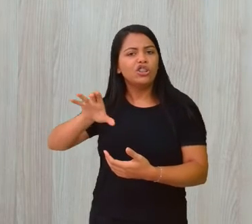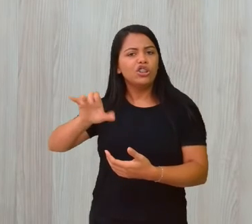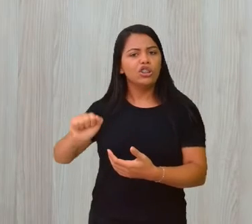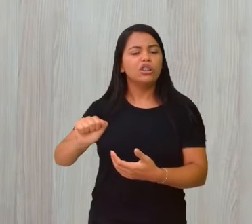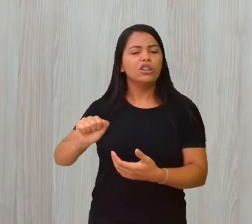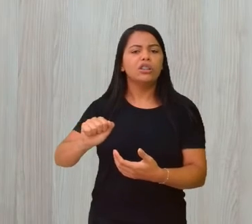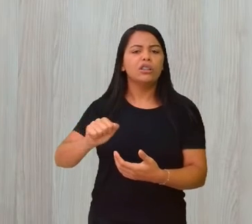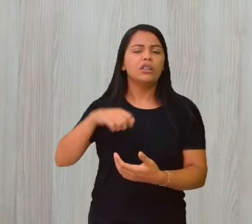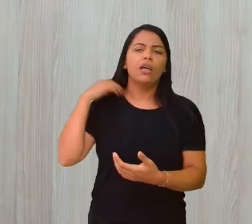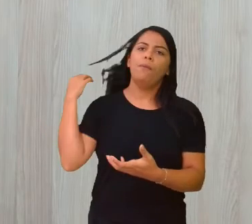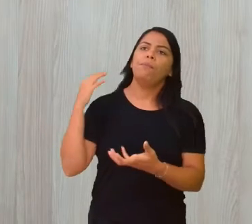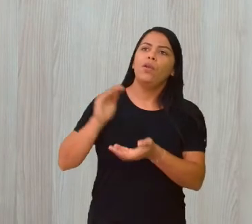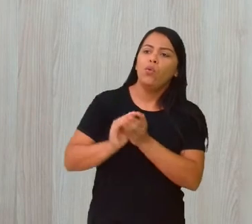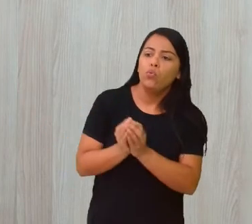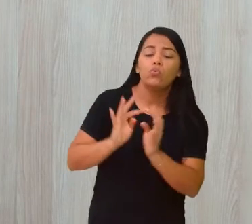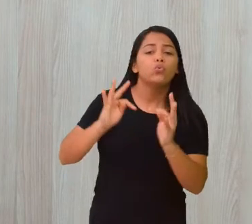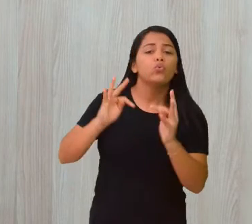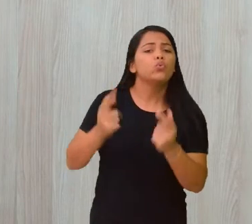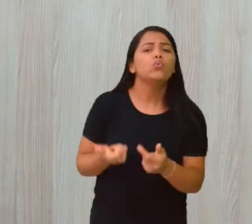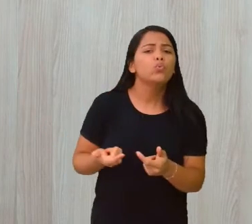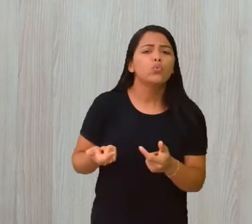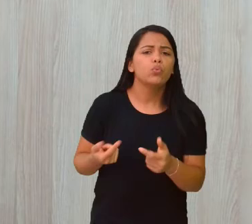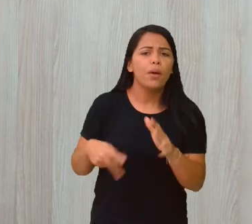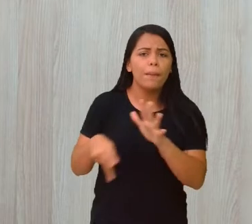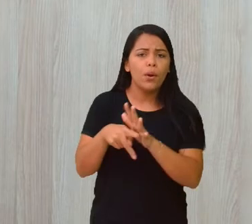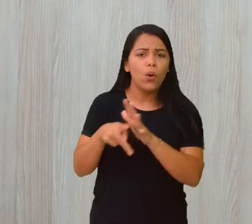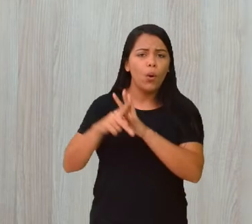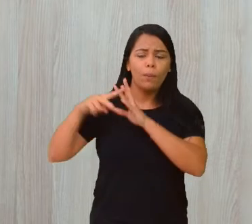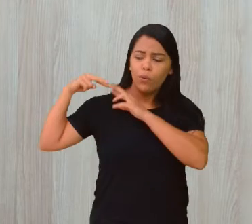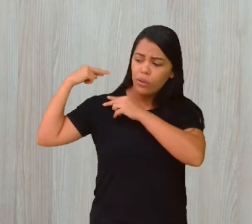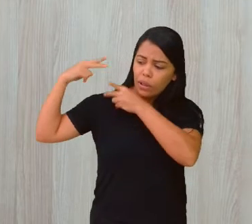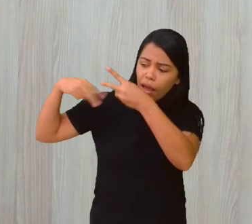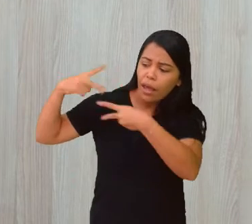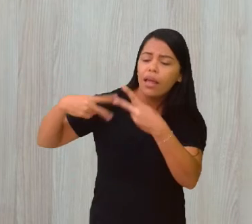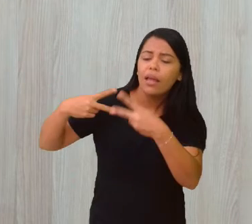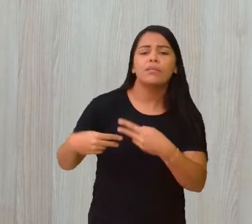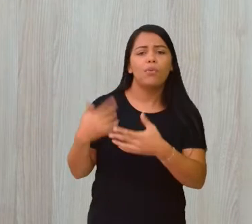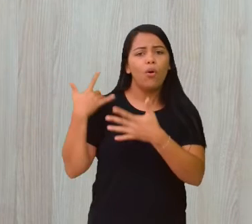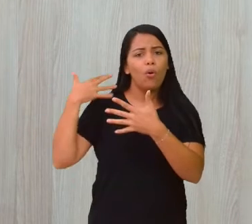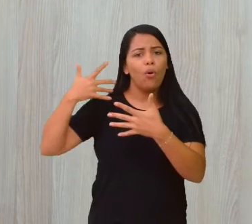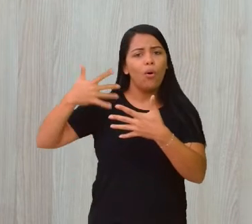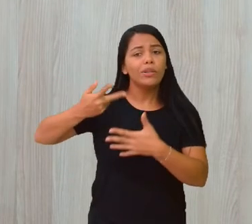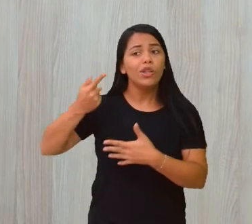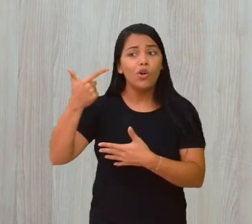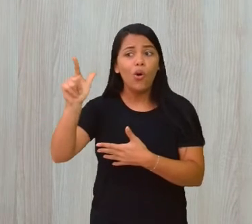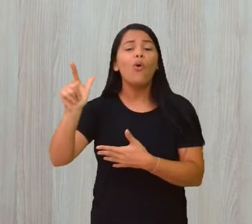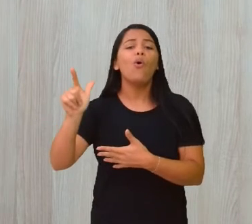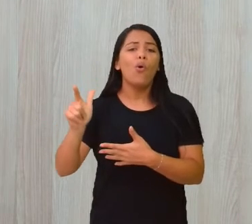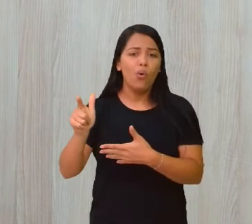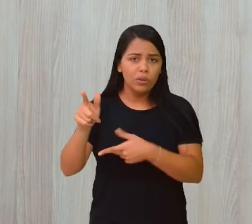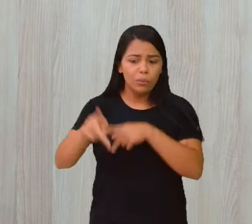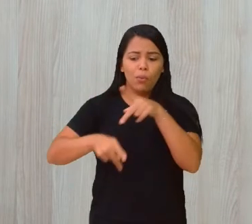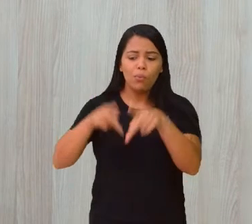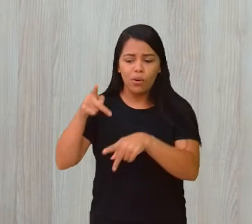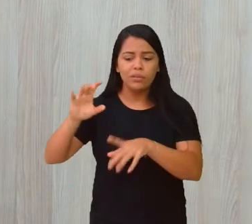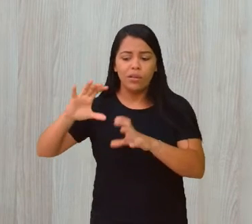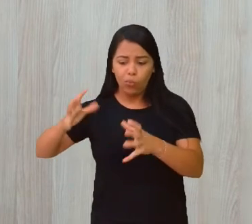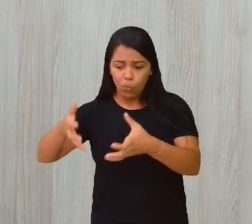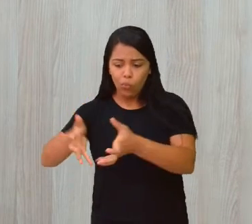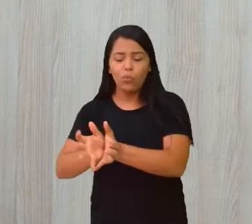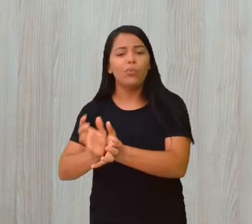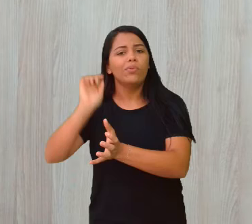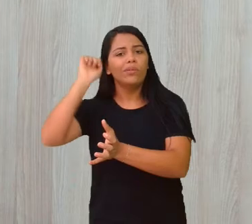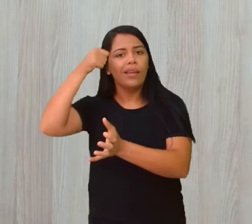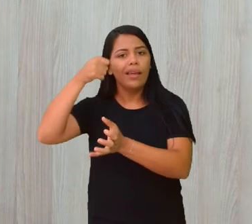vem, cuscuz. exato, e tudo isso é uma herança cultural do povo negro, né, e aí a gente precisa